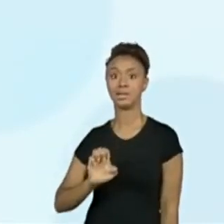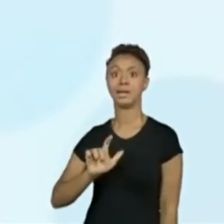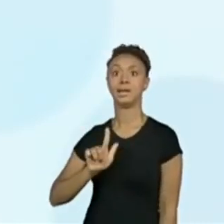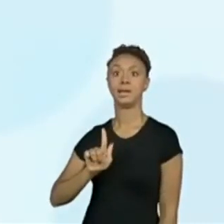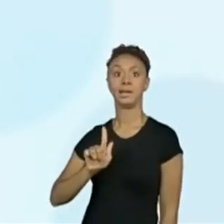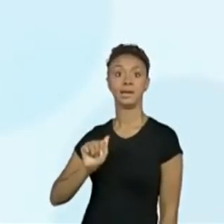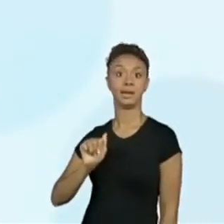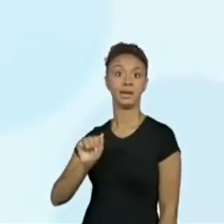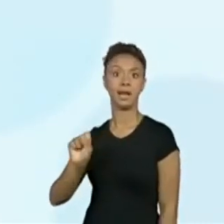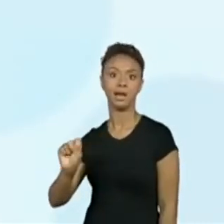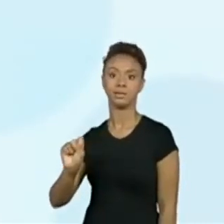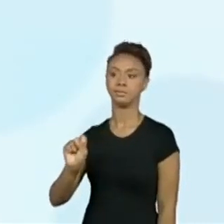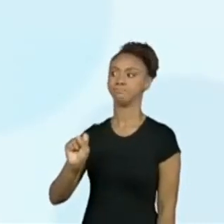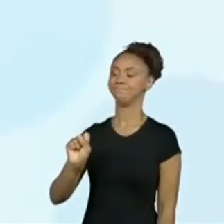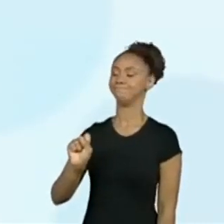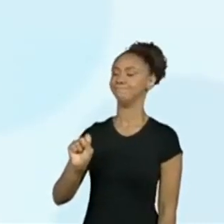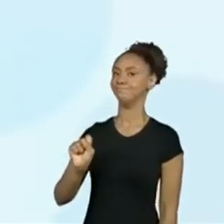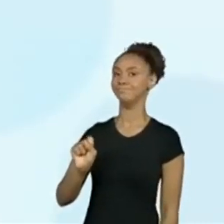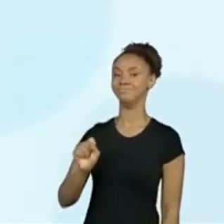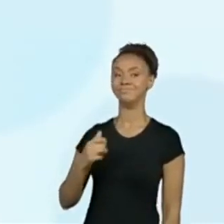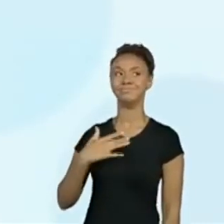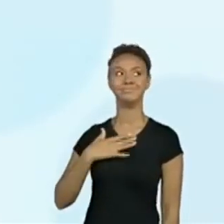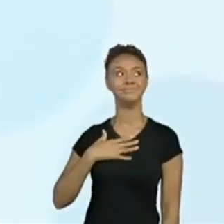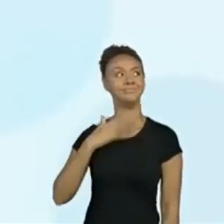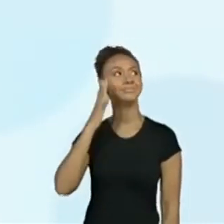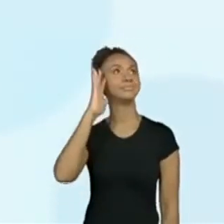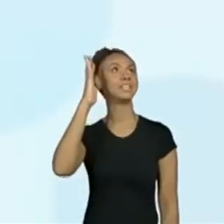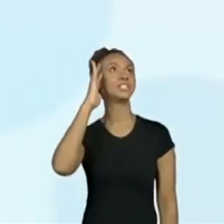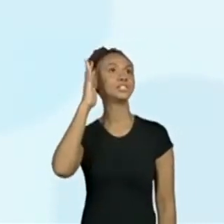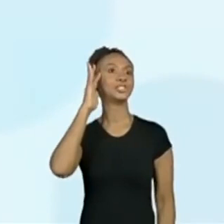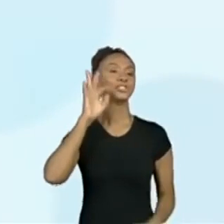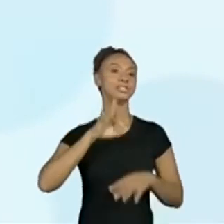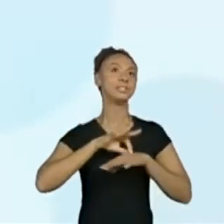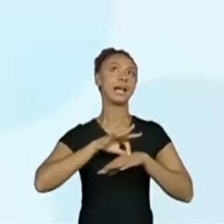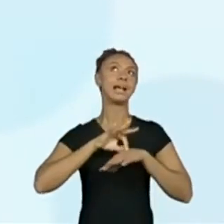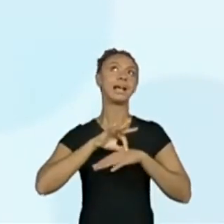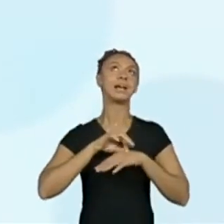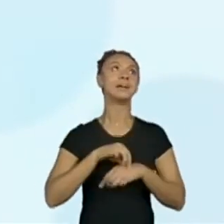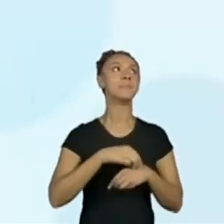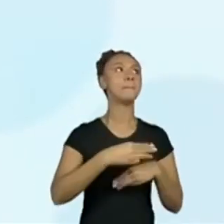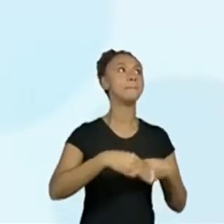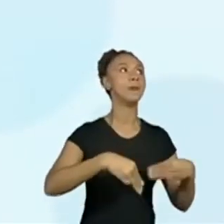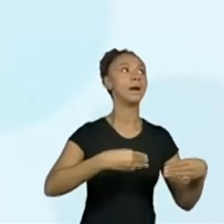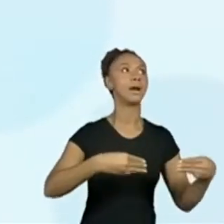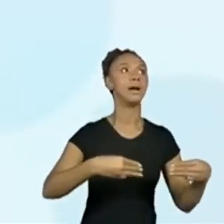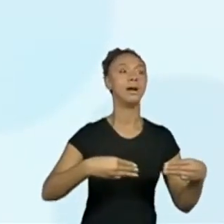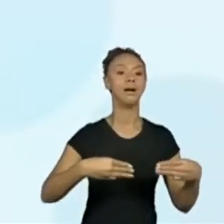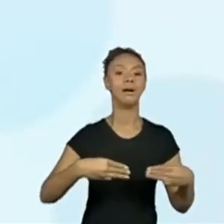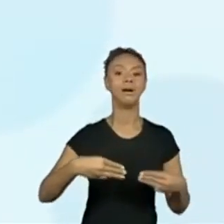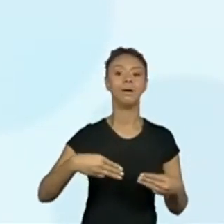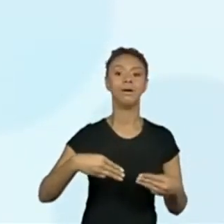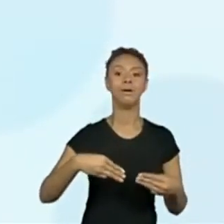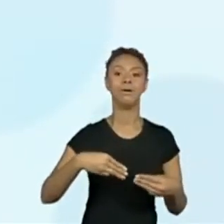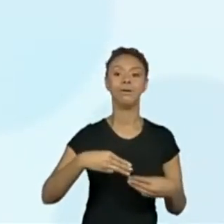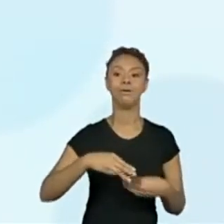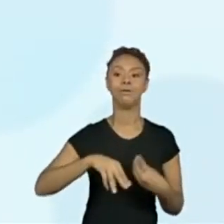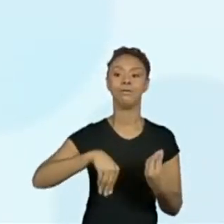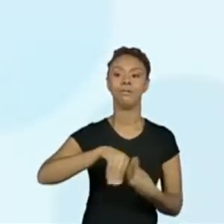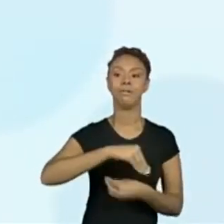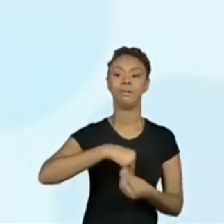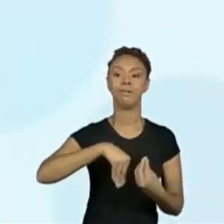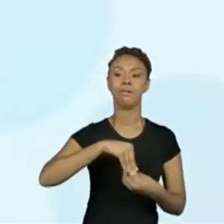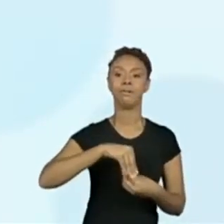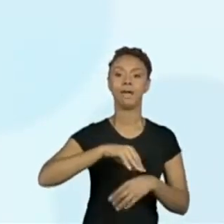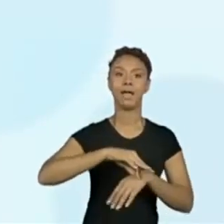Almôndegas. Nossa, a gente enche a boca para falar macarrão com almôndegas. Macarrão com almôndegas. Muito bem. Então, ó, vocês